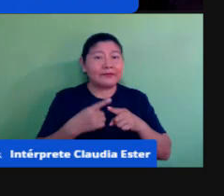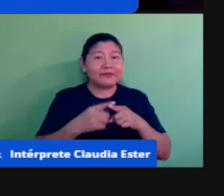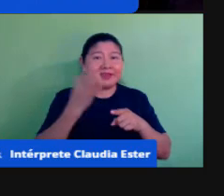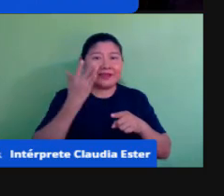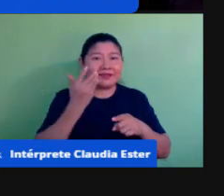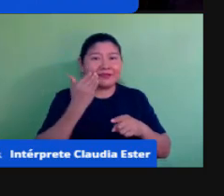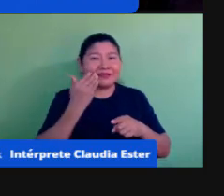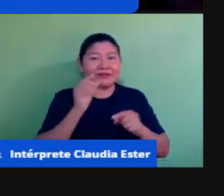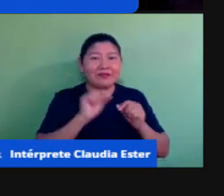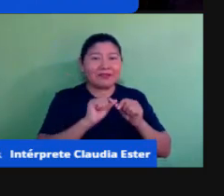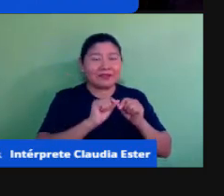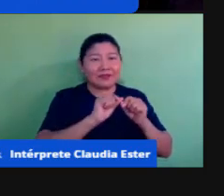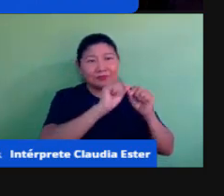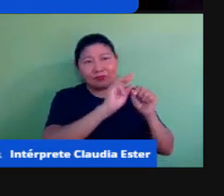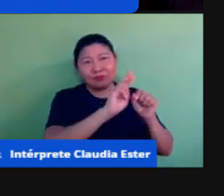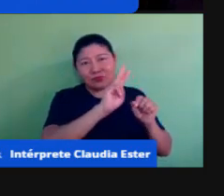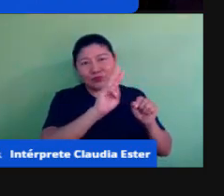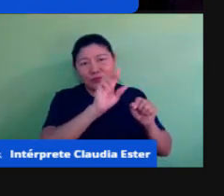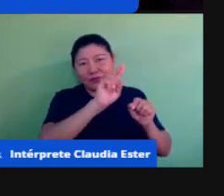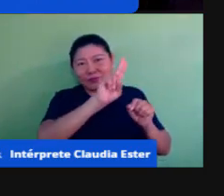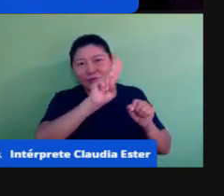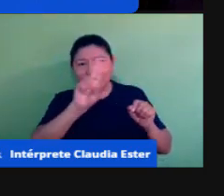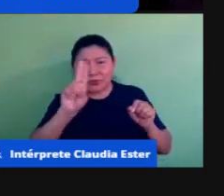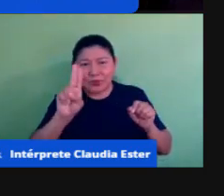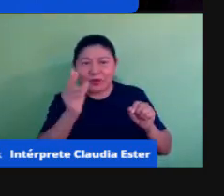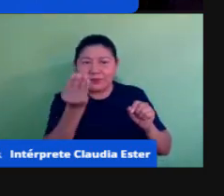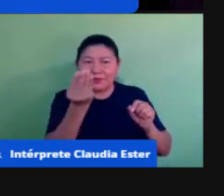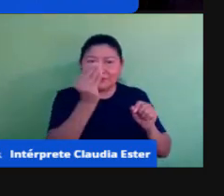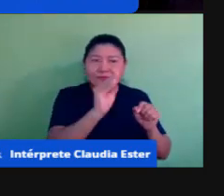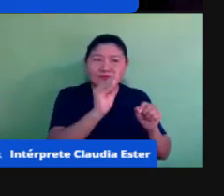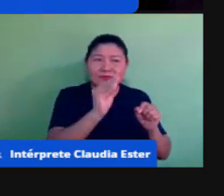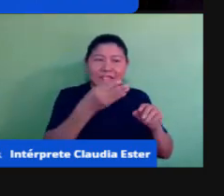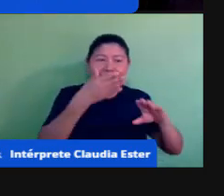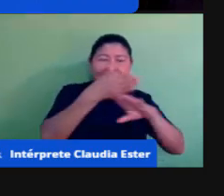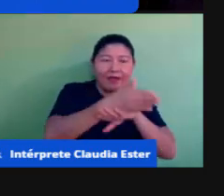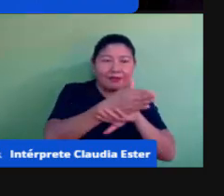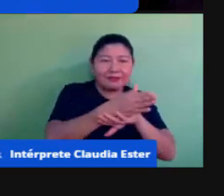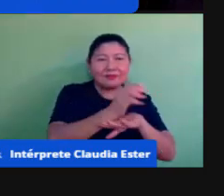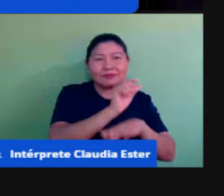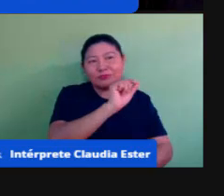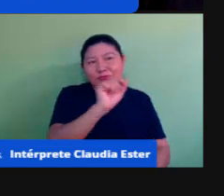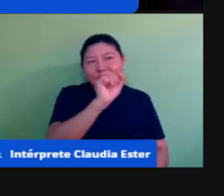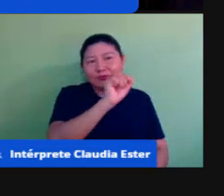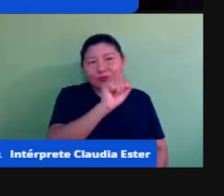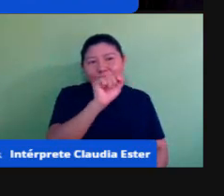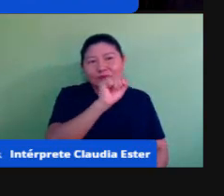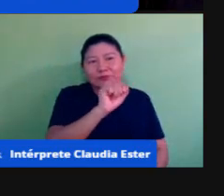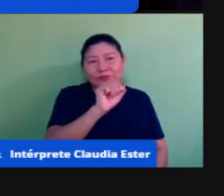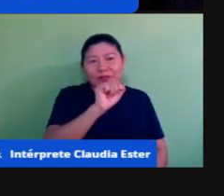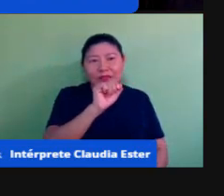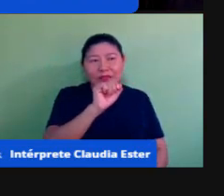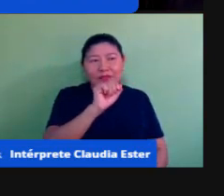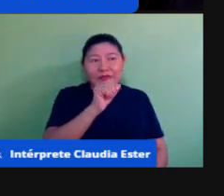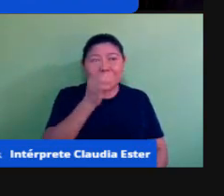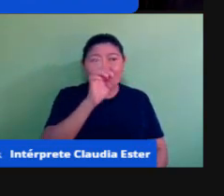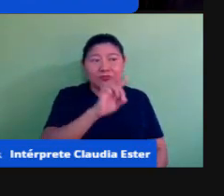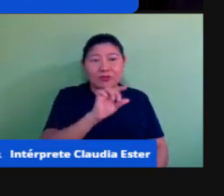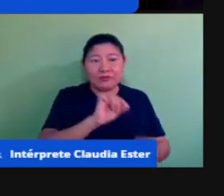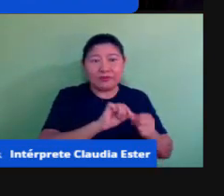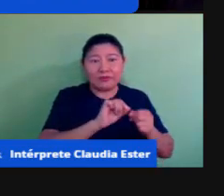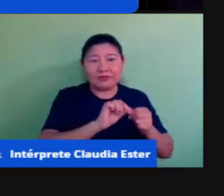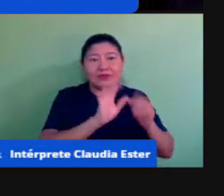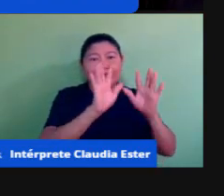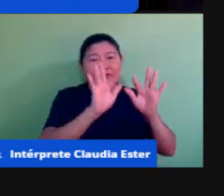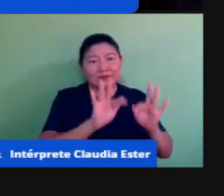página do Live Worksheets, um sininho lá que alguém respondeu e a nota que tirou. Legal, né? E foi lá que eu